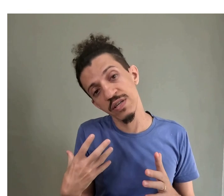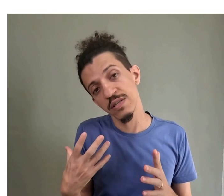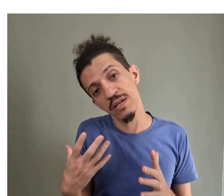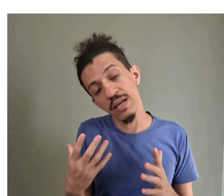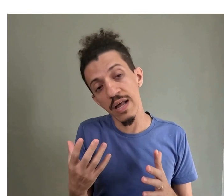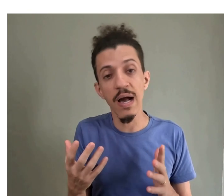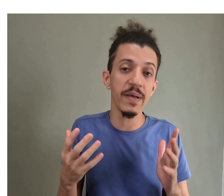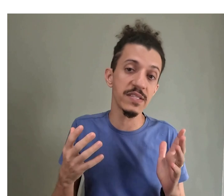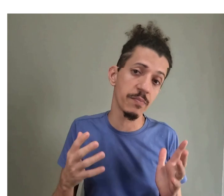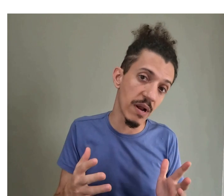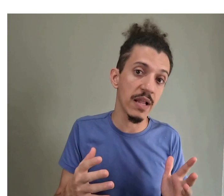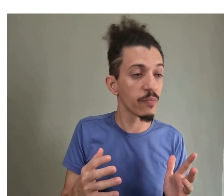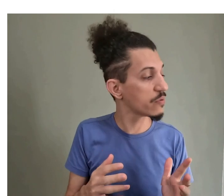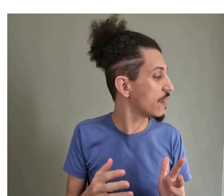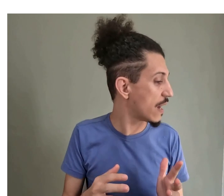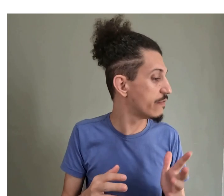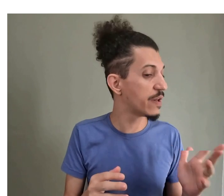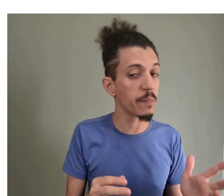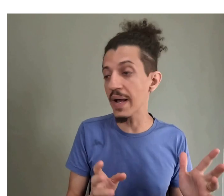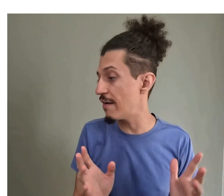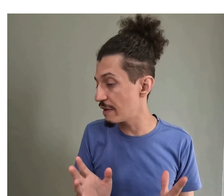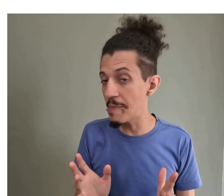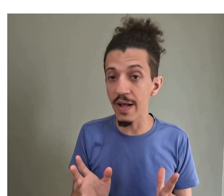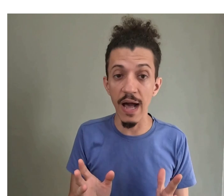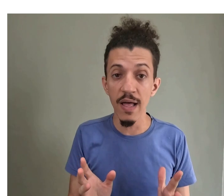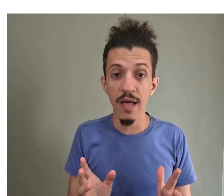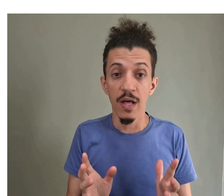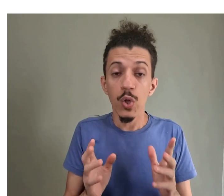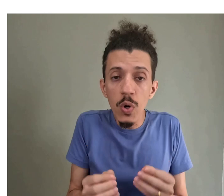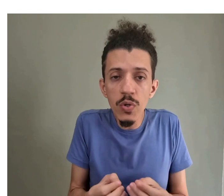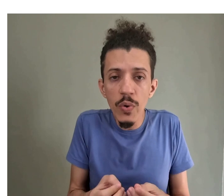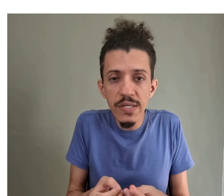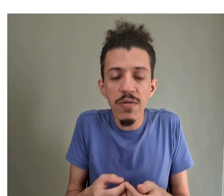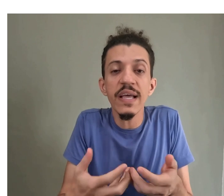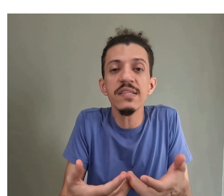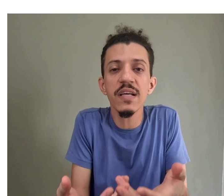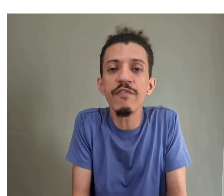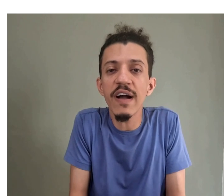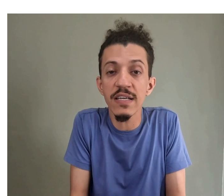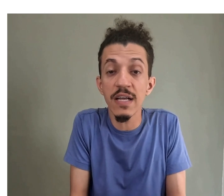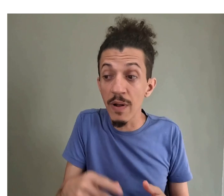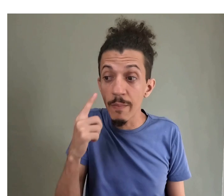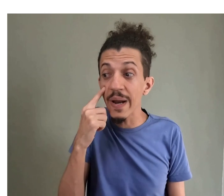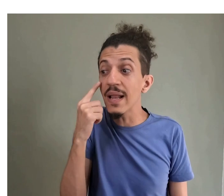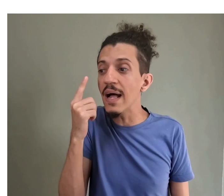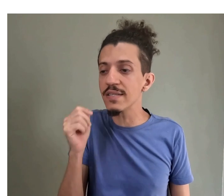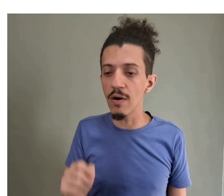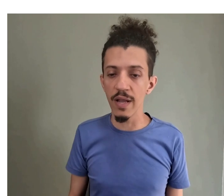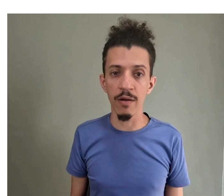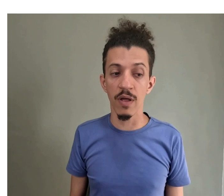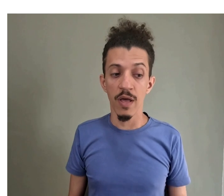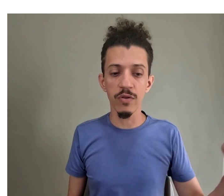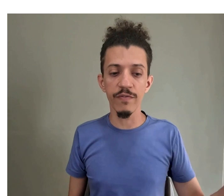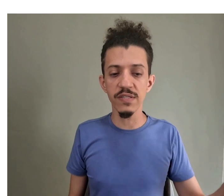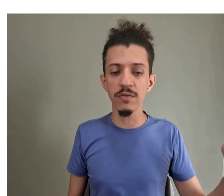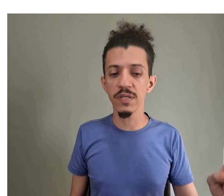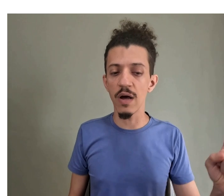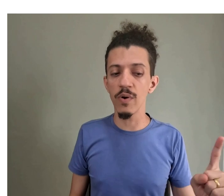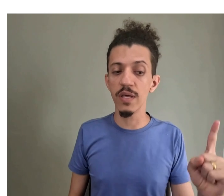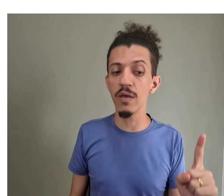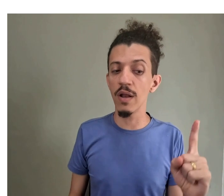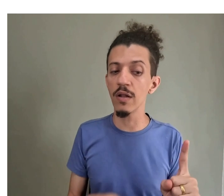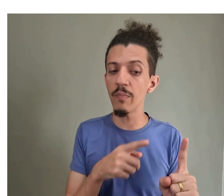você inclina a cabeça para um lado, para o outro lado, vira para cá, vira para cá. Tudo isso tem significado. Para que lado você está olhando? Eu estou fazendo um